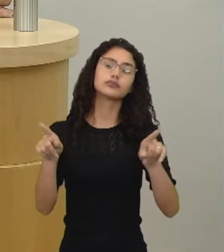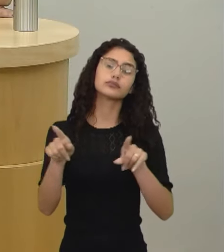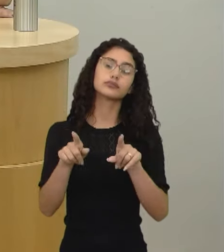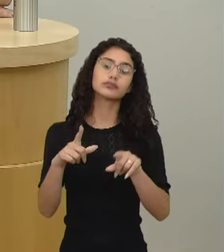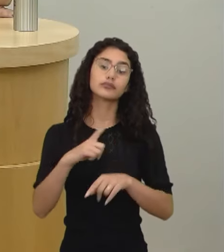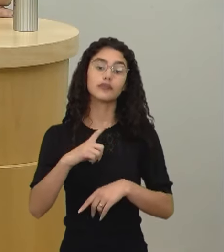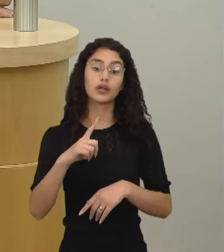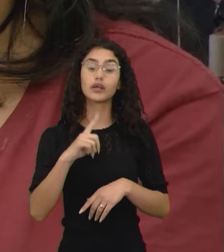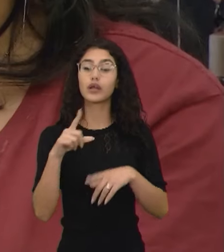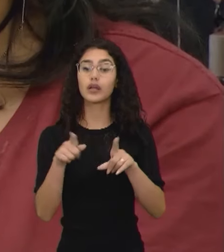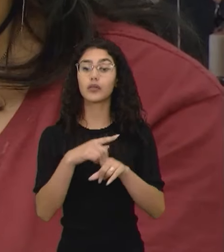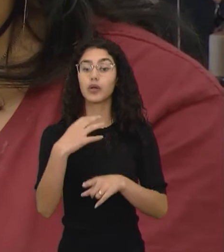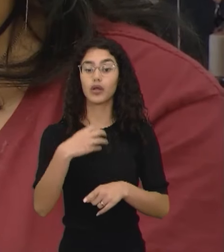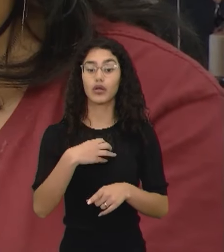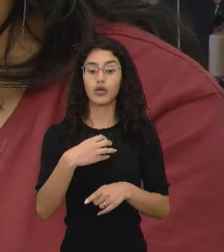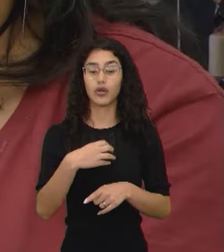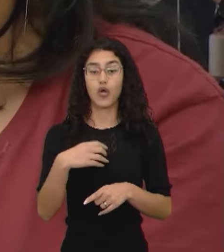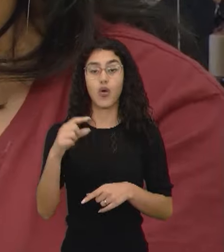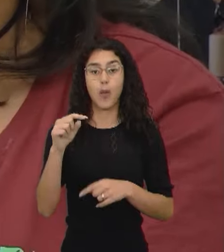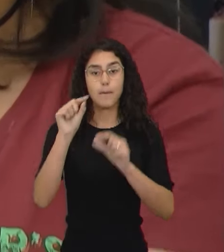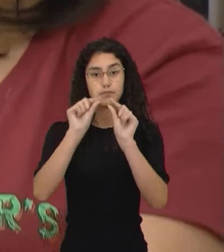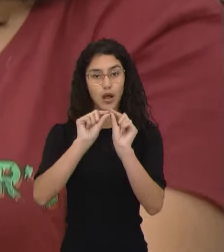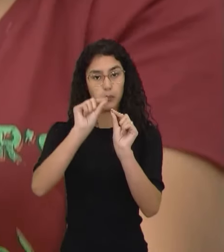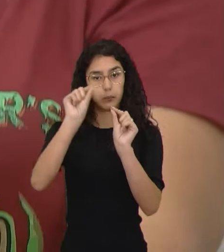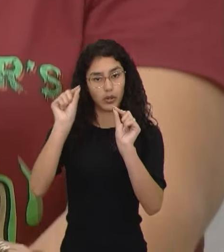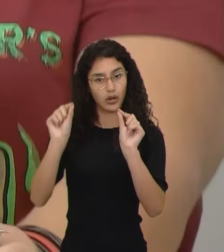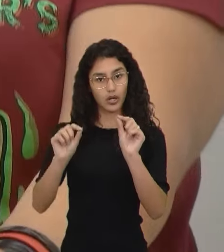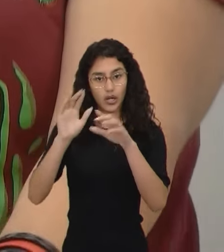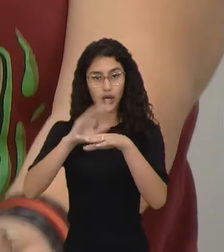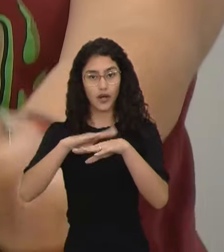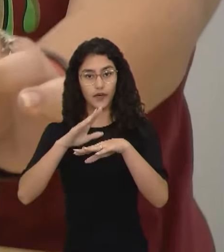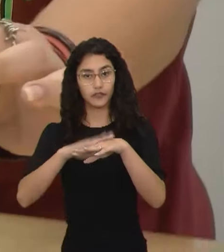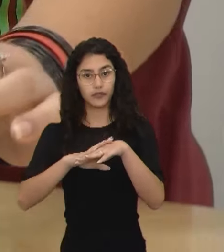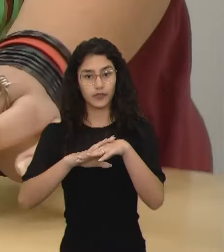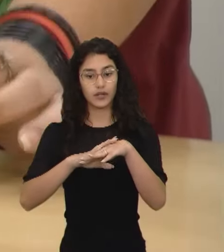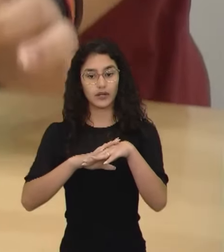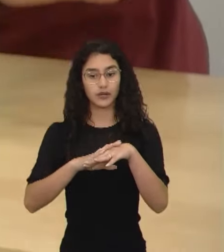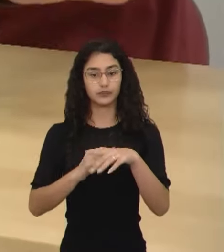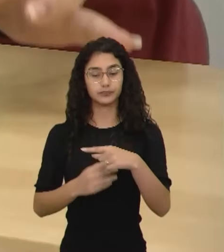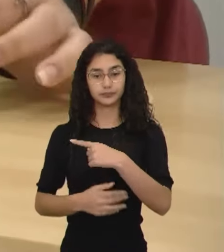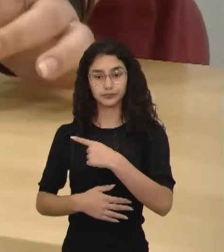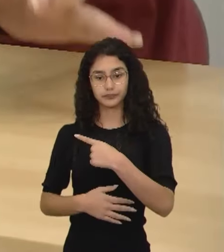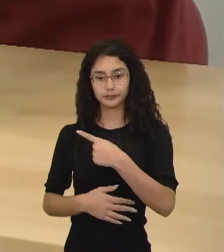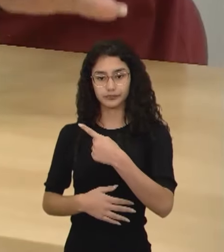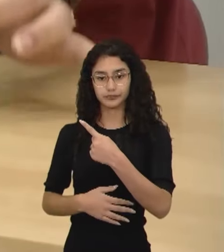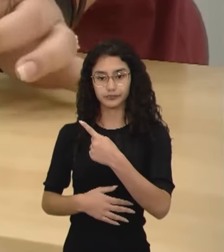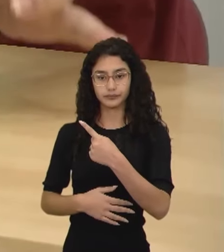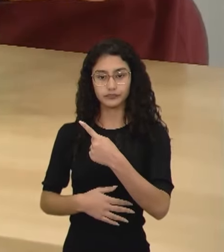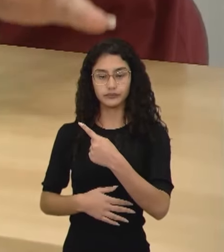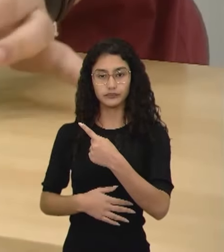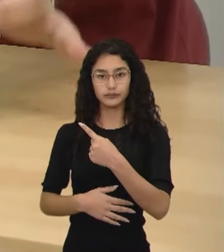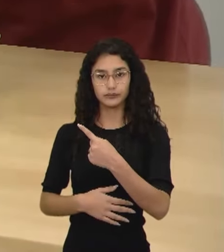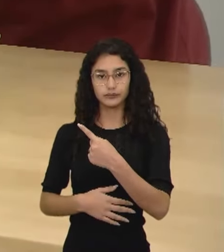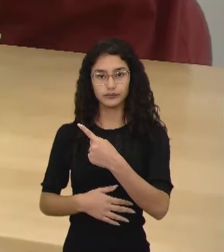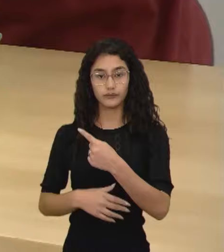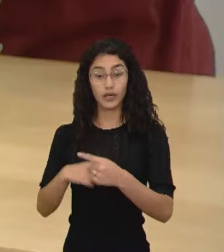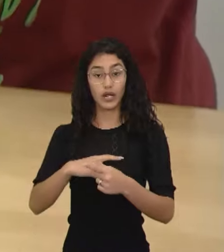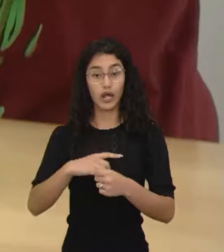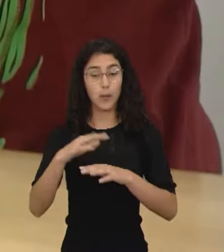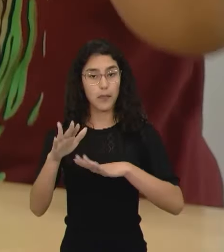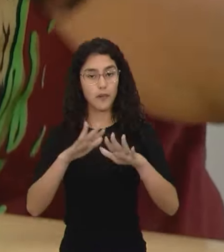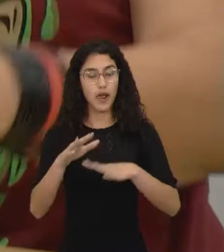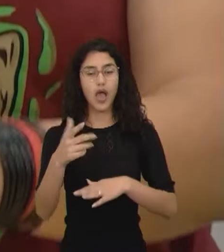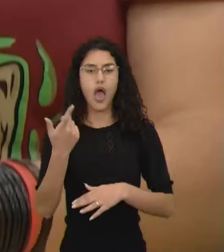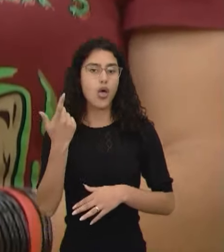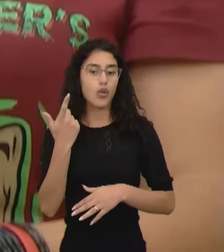né, a questão de você colocar uma corda e ela fazer o pêndulo aqui, ó. Ela ter essa jogadinha. Aí você fala, mas eu não